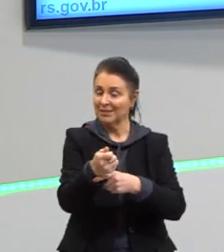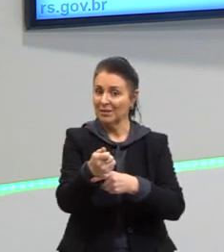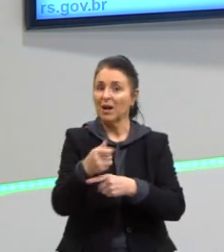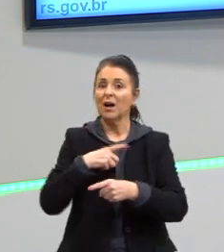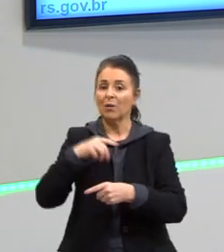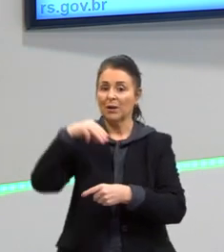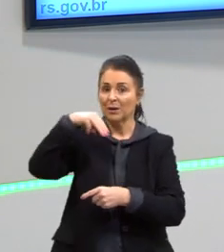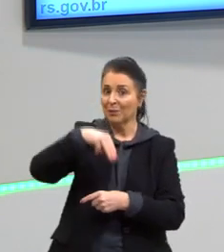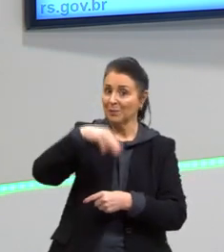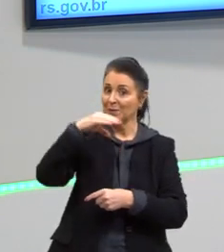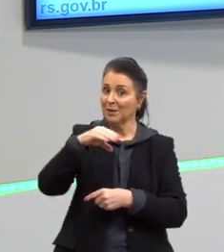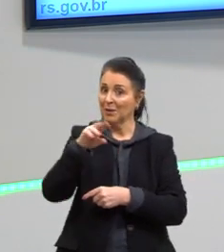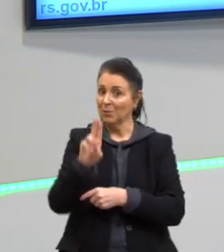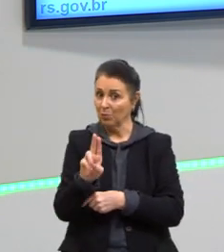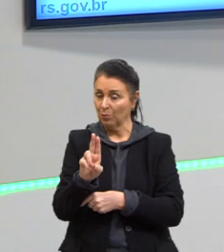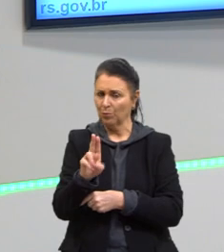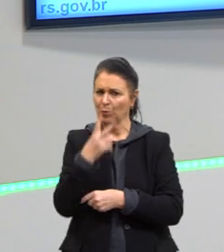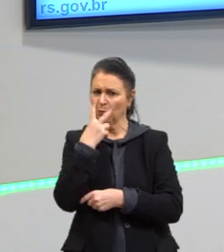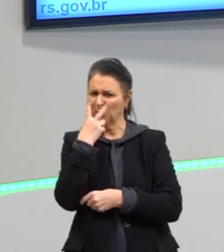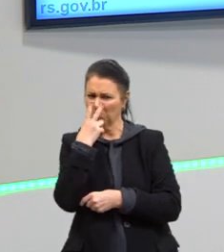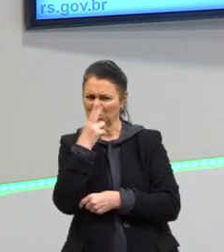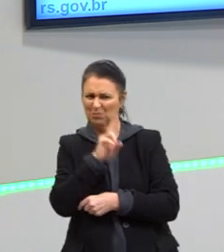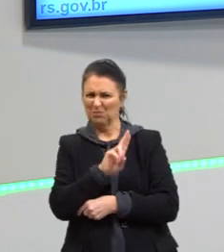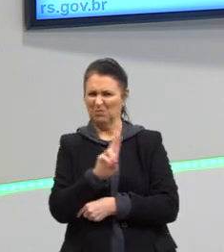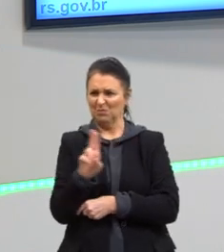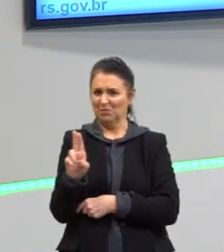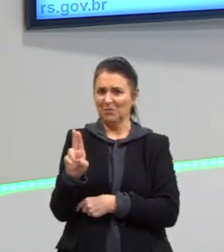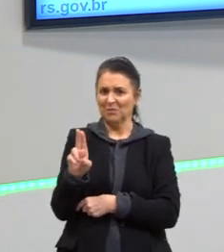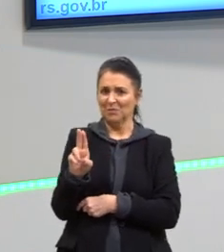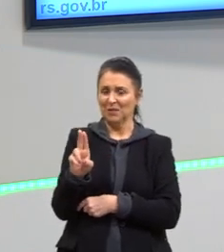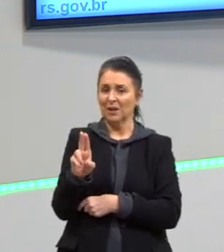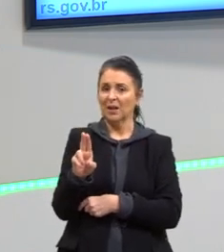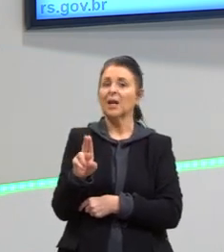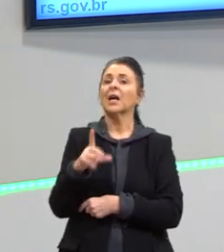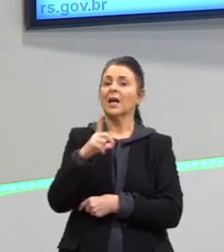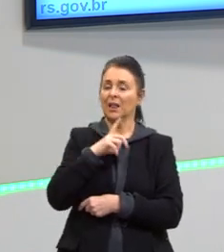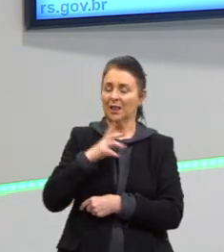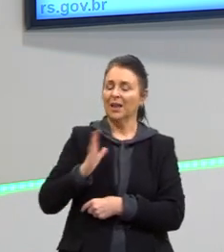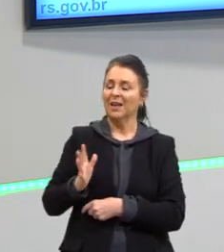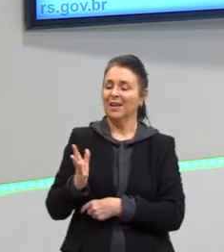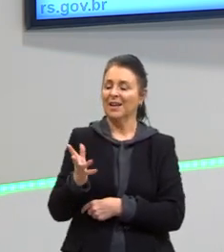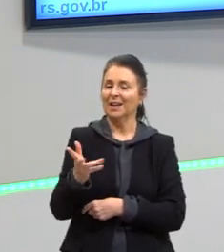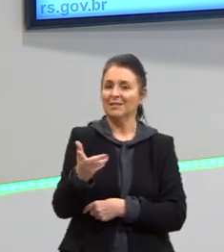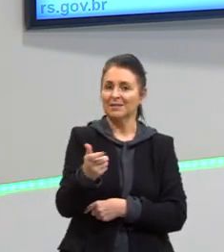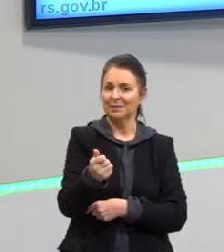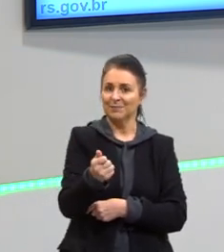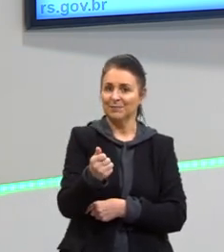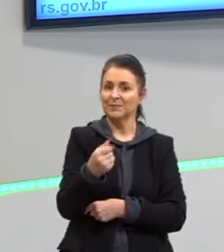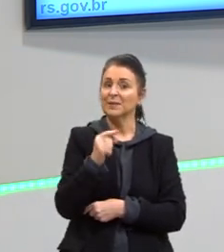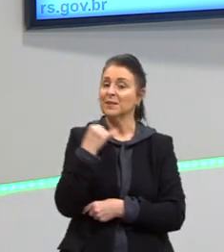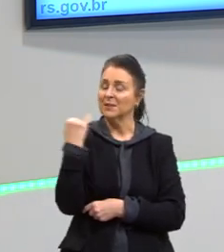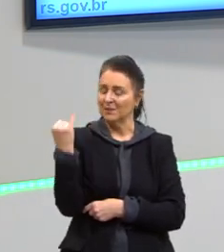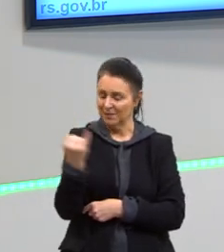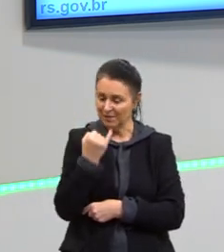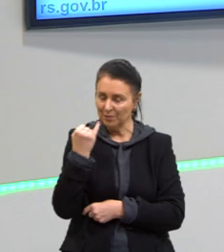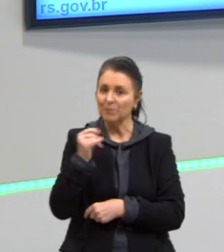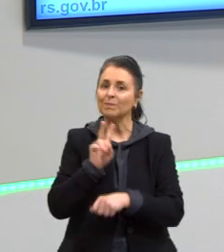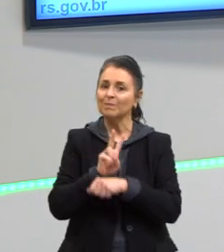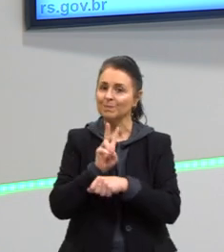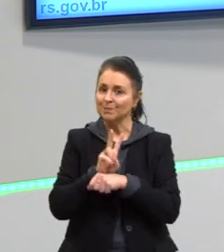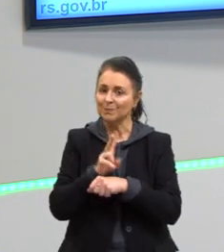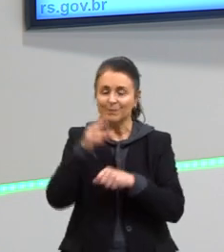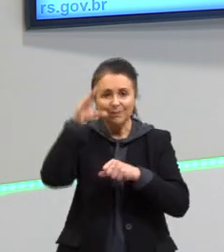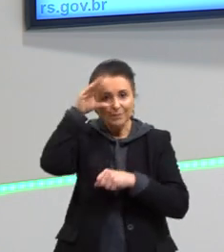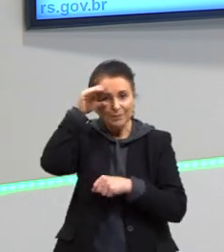Mc o mesmo que um homem seja parecido com o Mr um a gente tem aceleração tá isso é importante porque